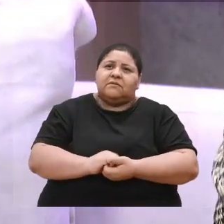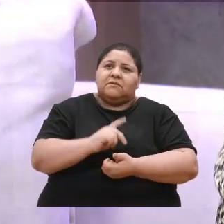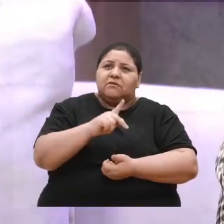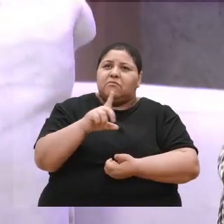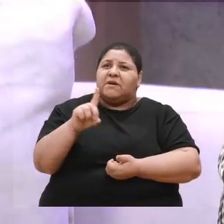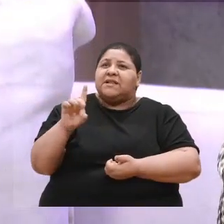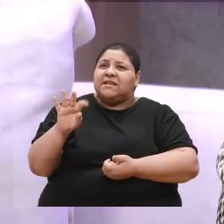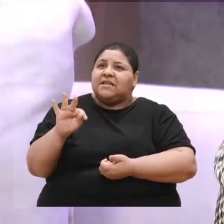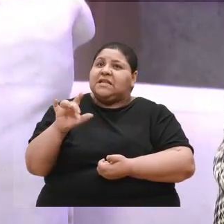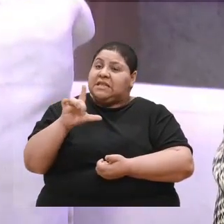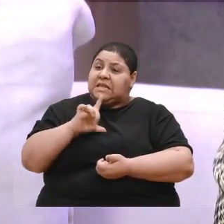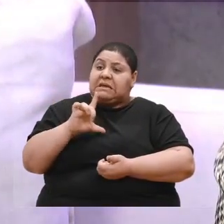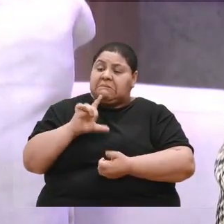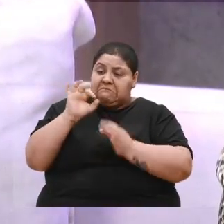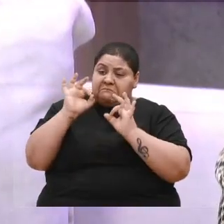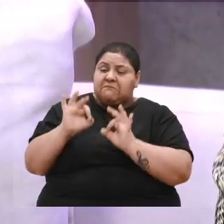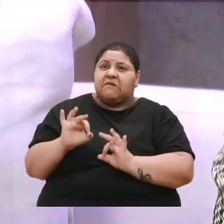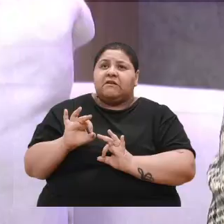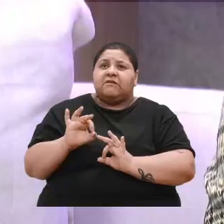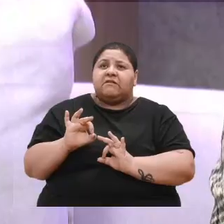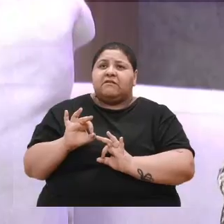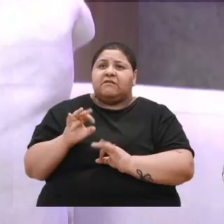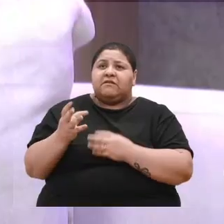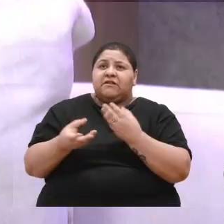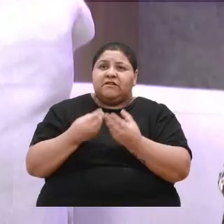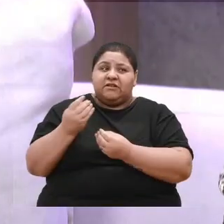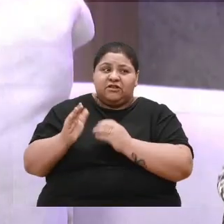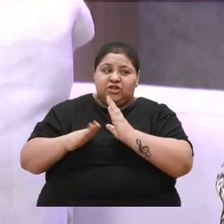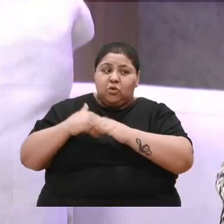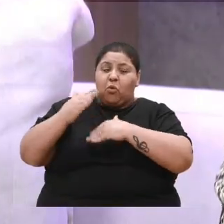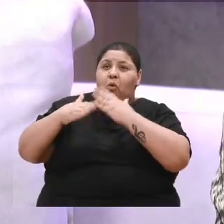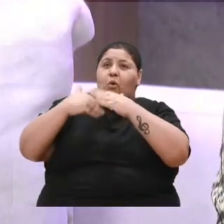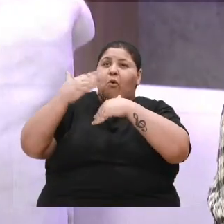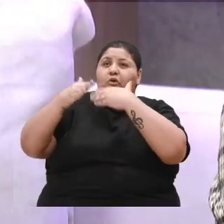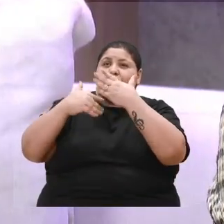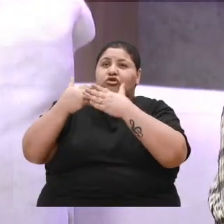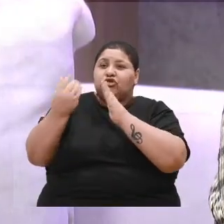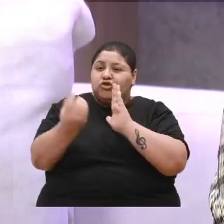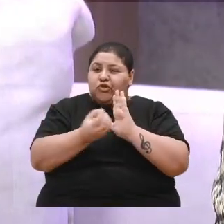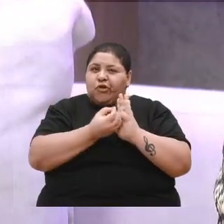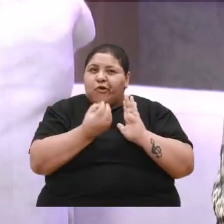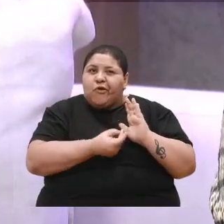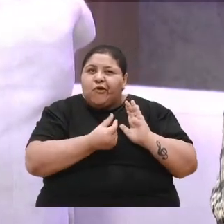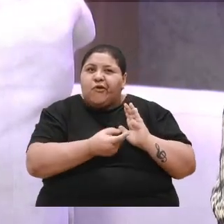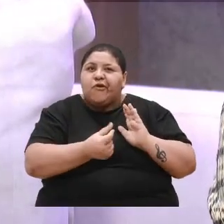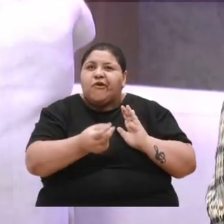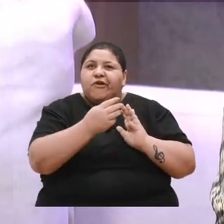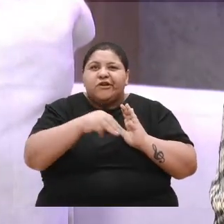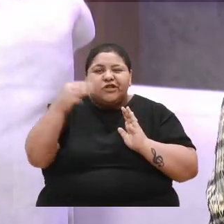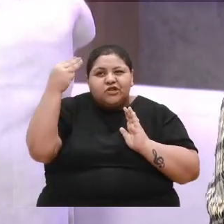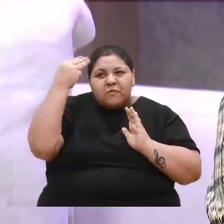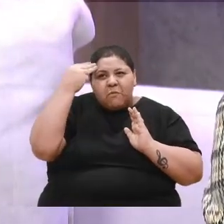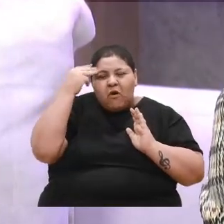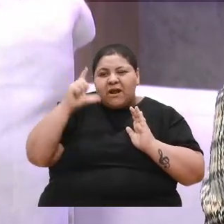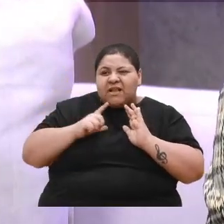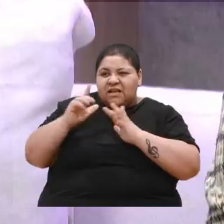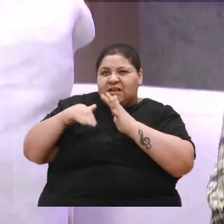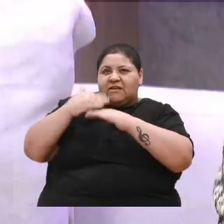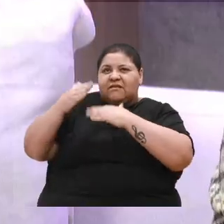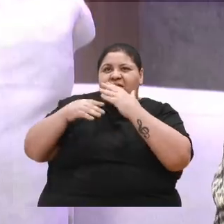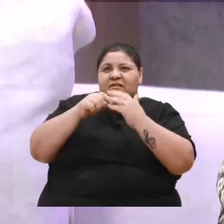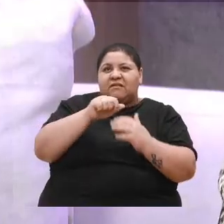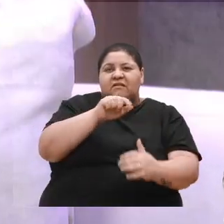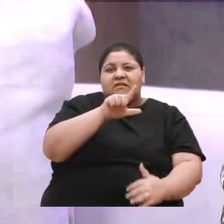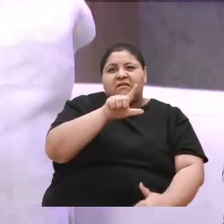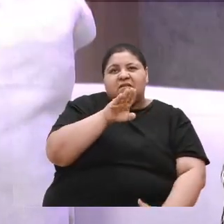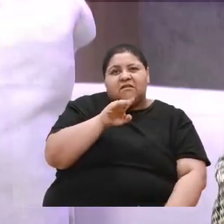O PDT tem isso, né? Essa coisa de construção de legados, de construção de memória. A gente tem ali